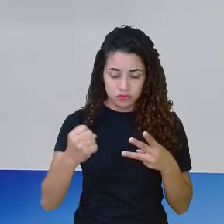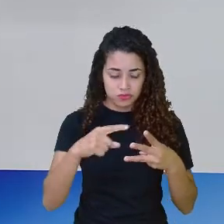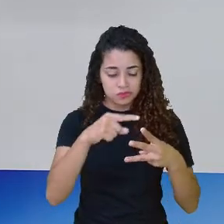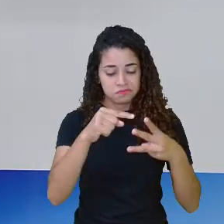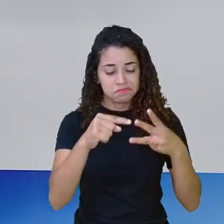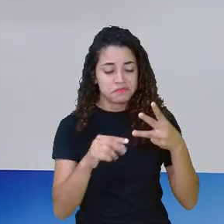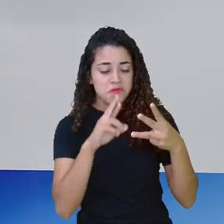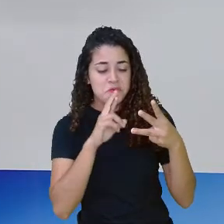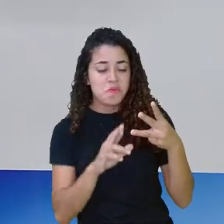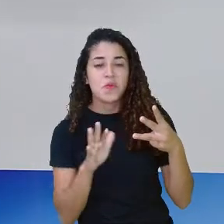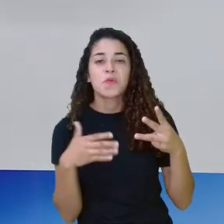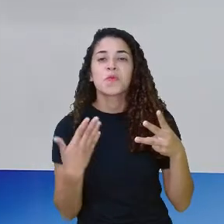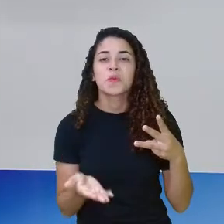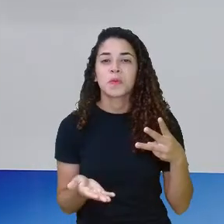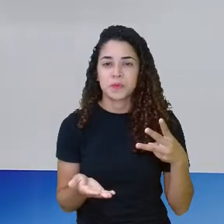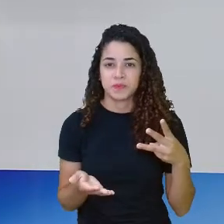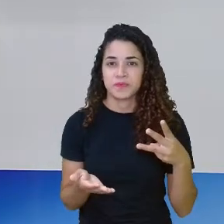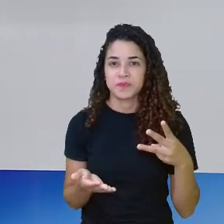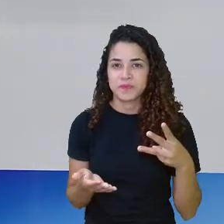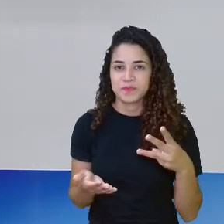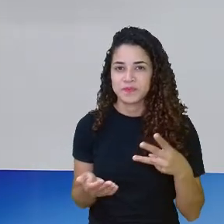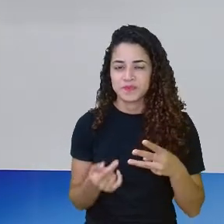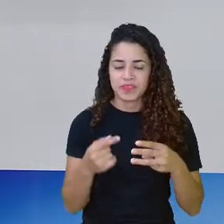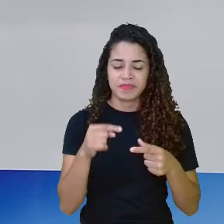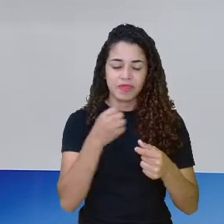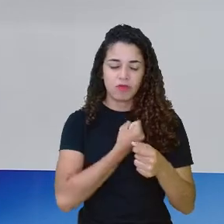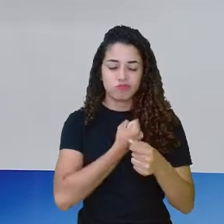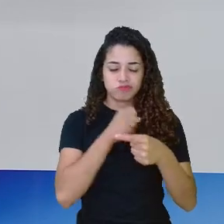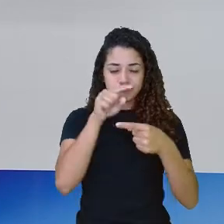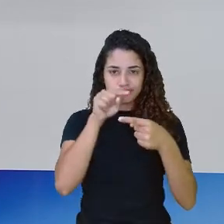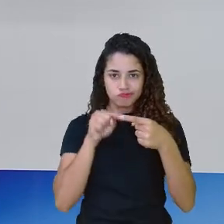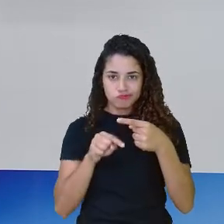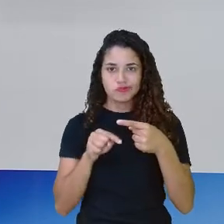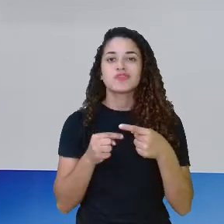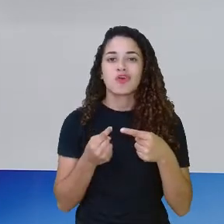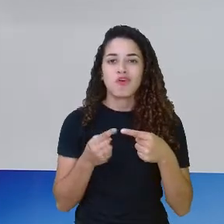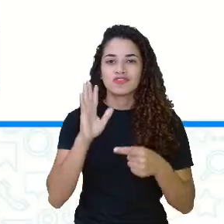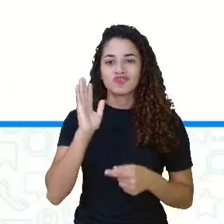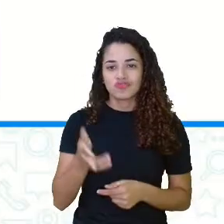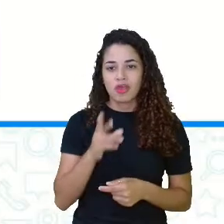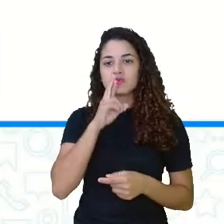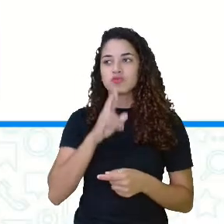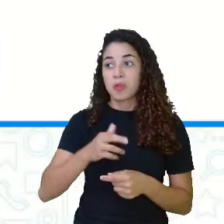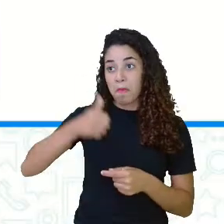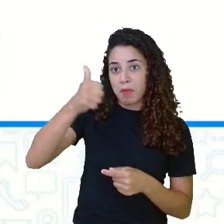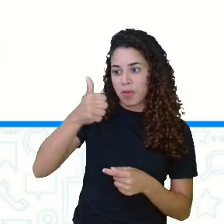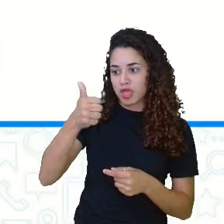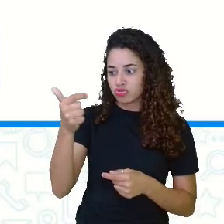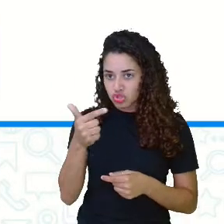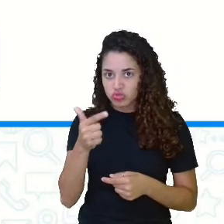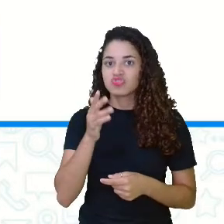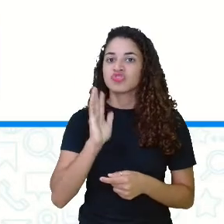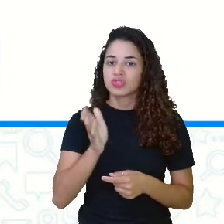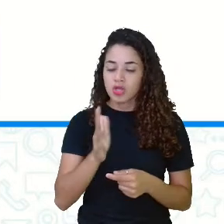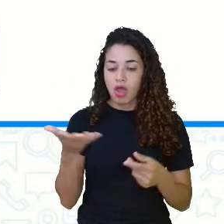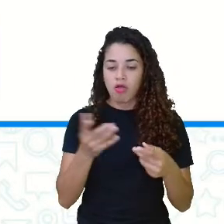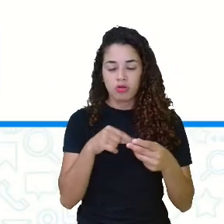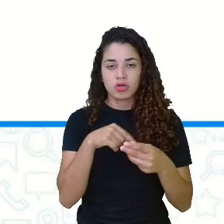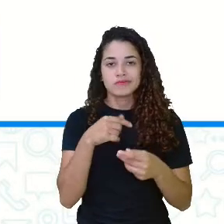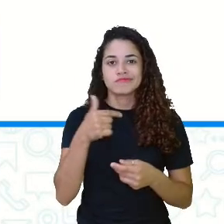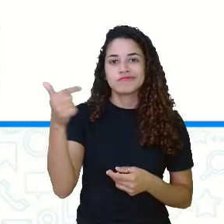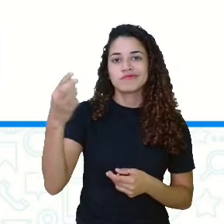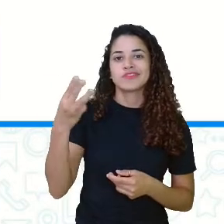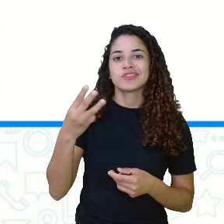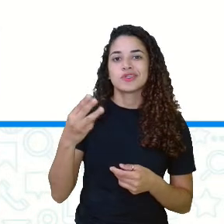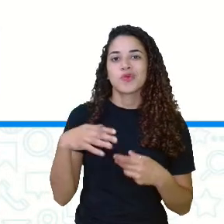resposta correta para esta fração que vocês já me deram essas duas respostas? A 1, a